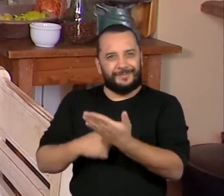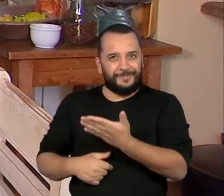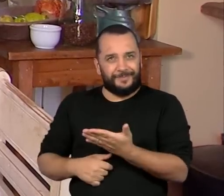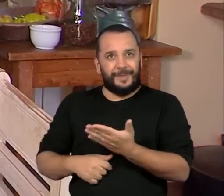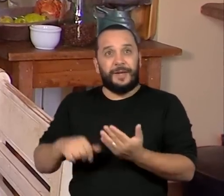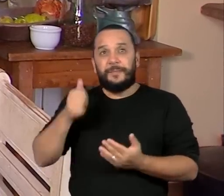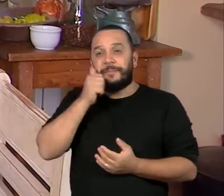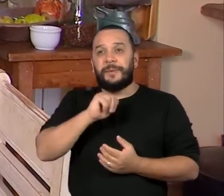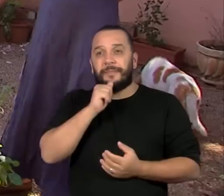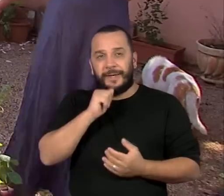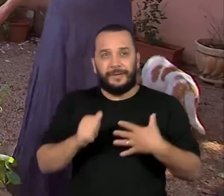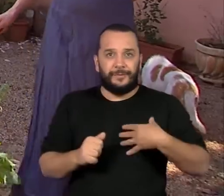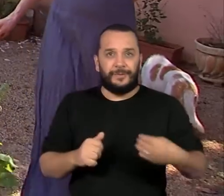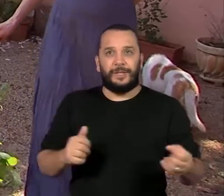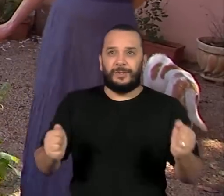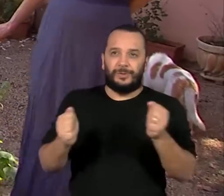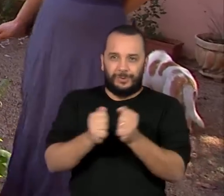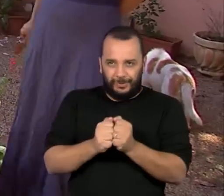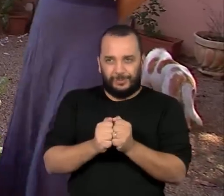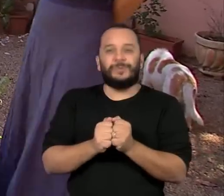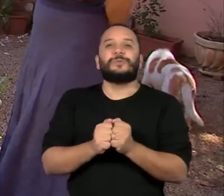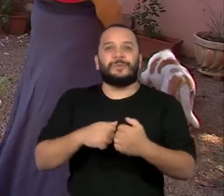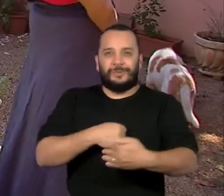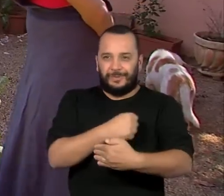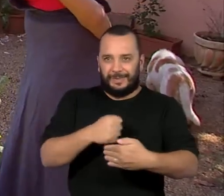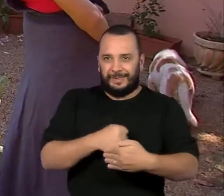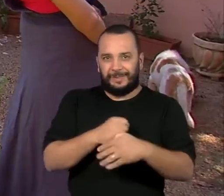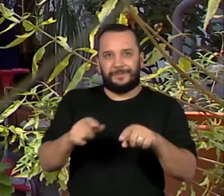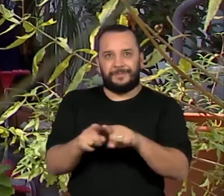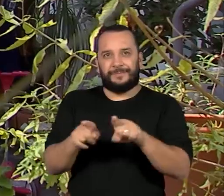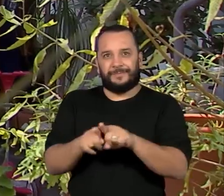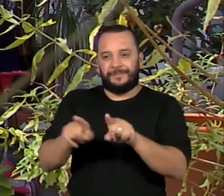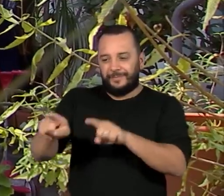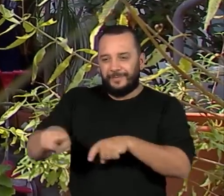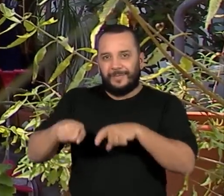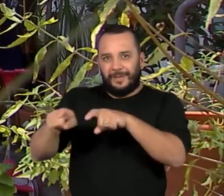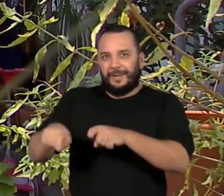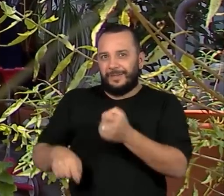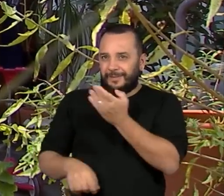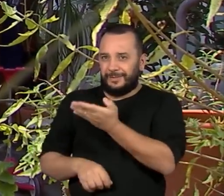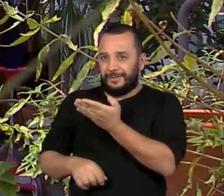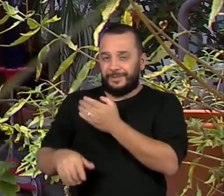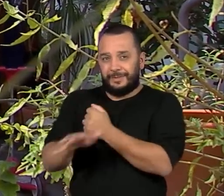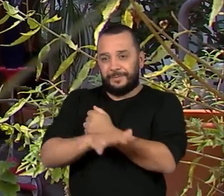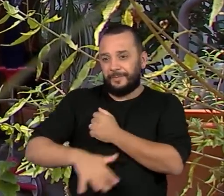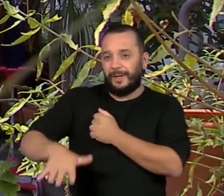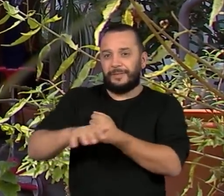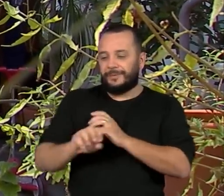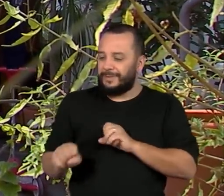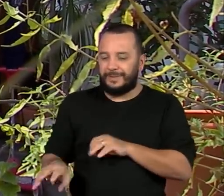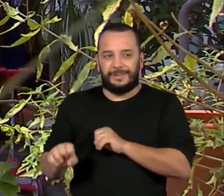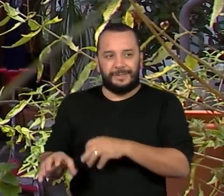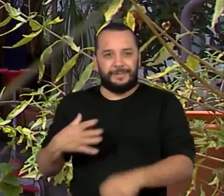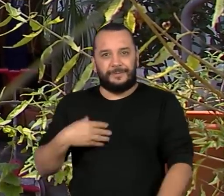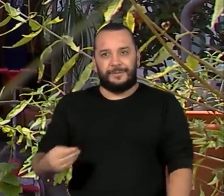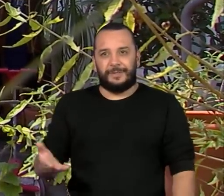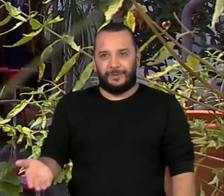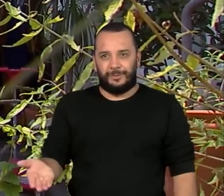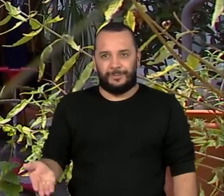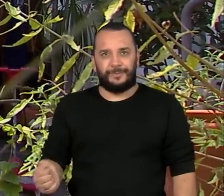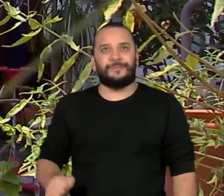vivem juntos na cozinha e no jardim comestível, que pode ser usado como espaço educativo para as